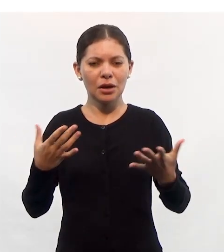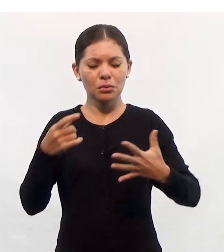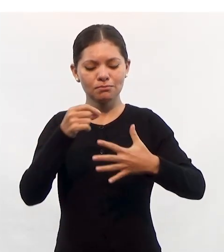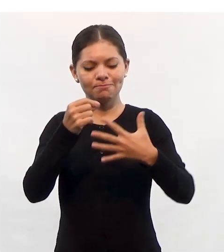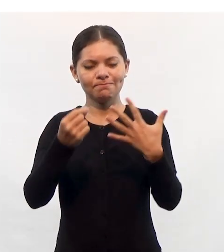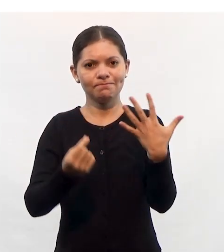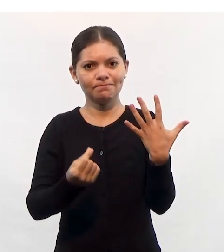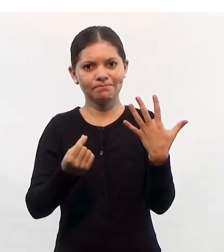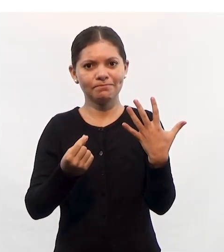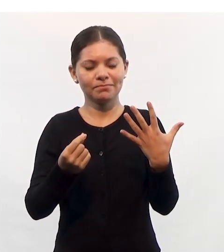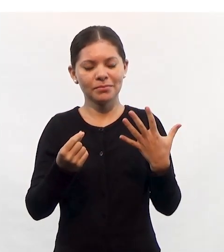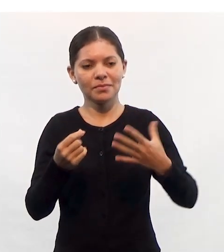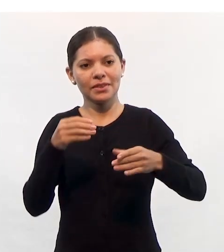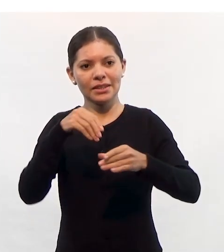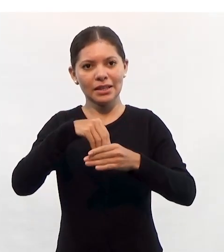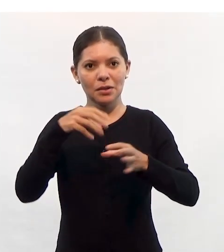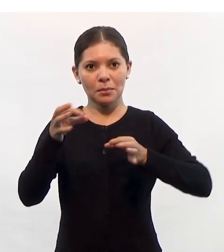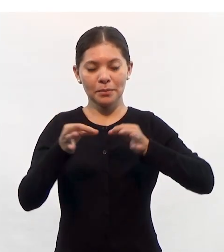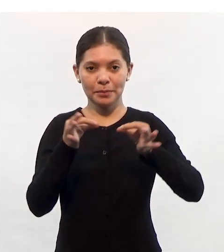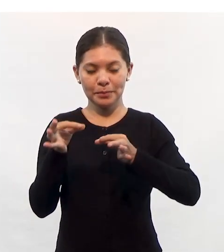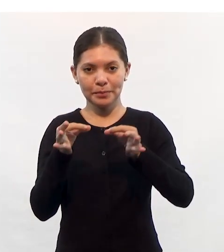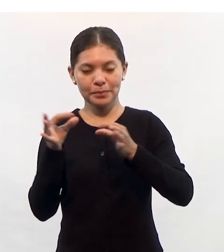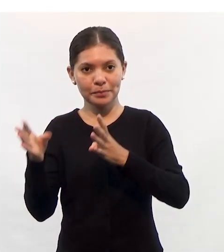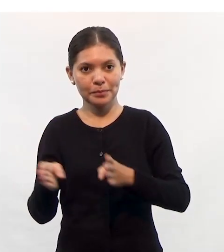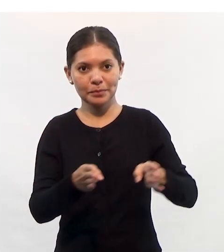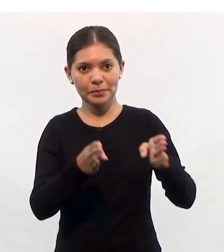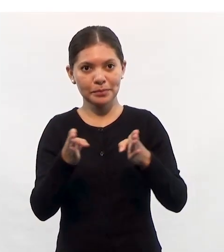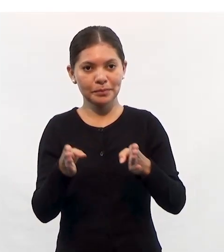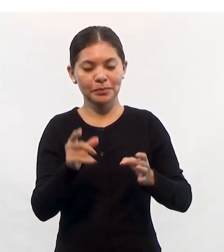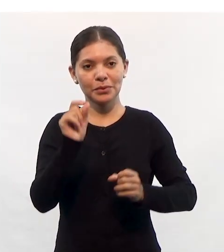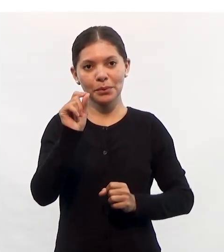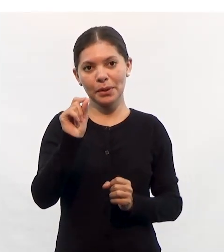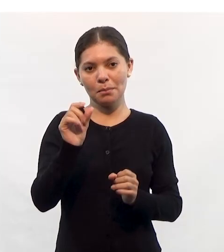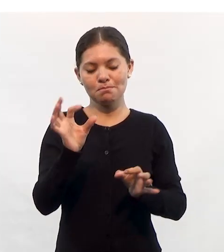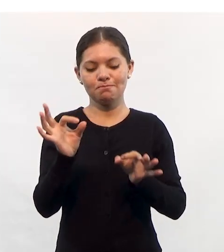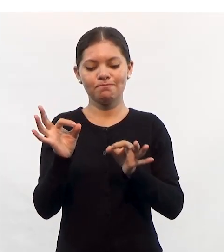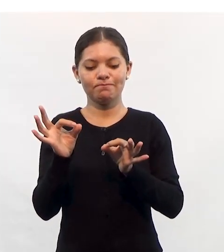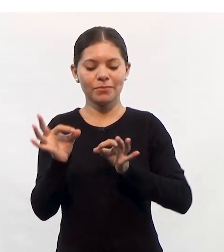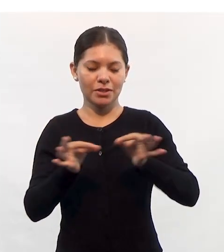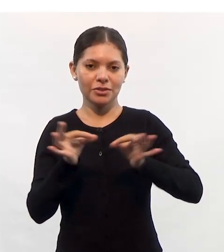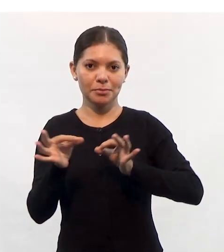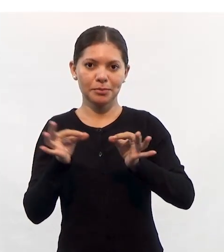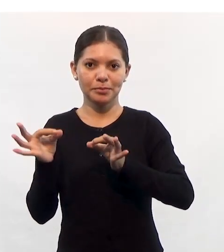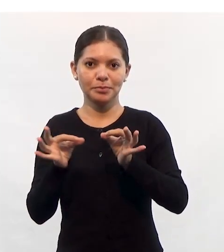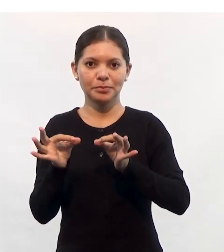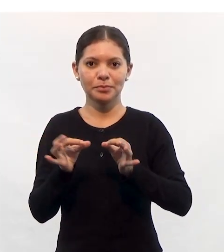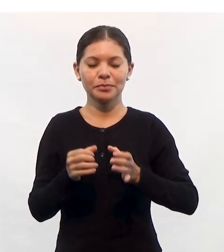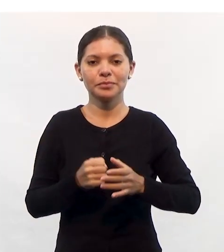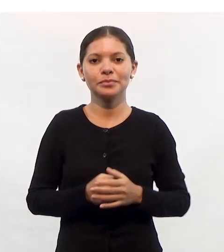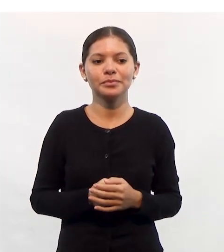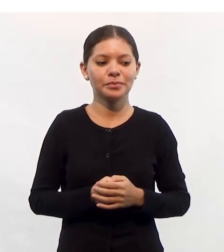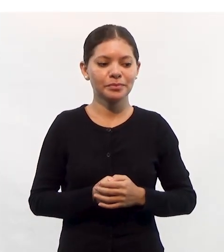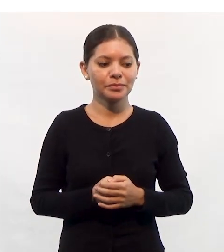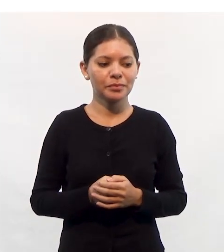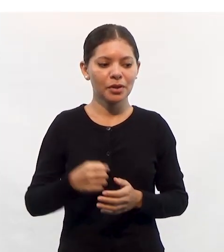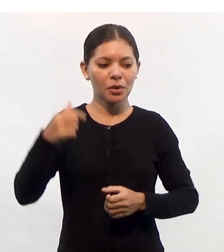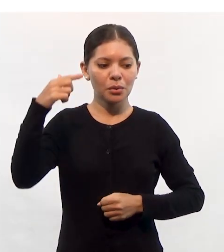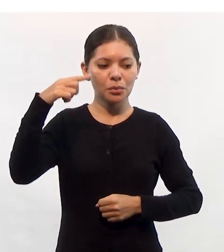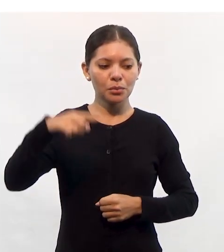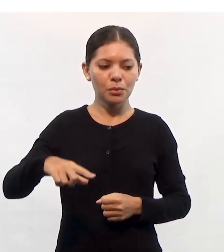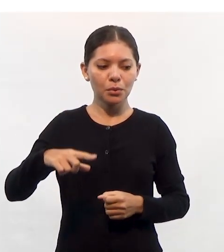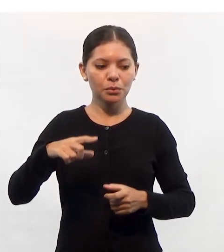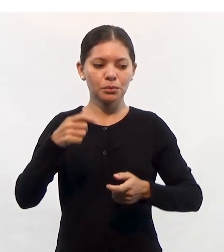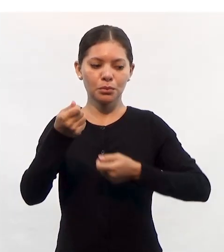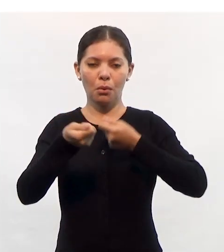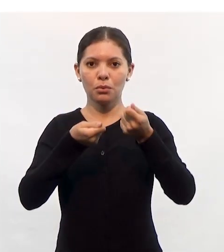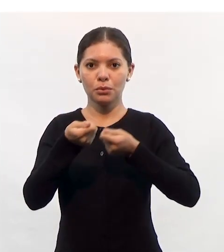um dos princípios do planejamento de produção é o planejamento é e o